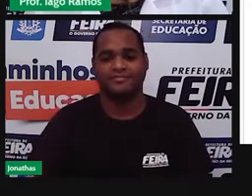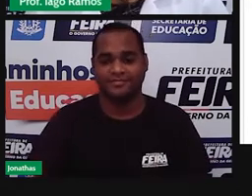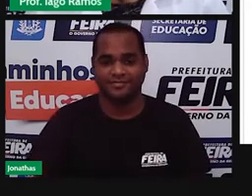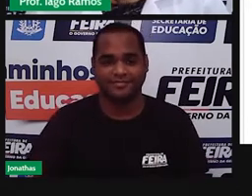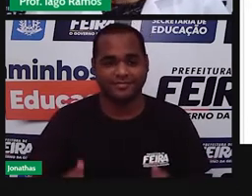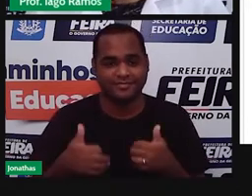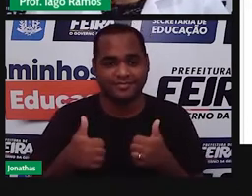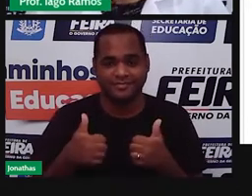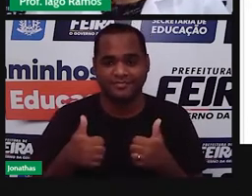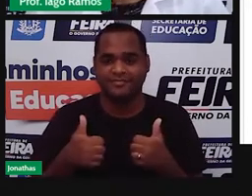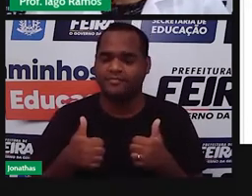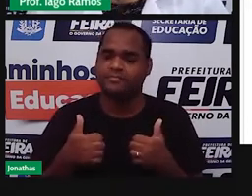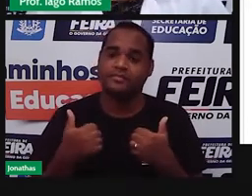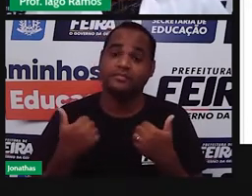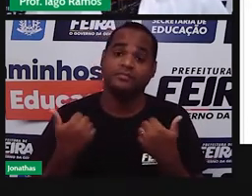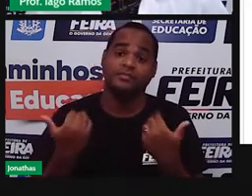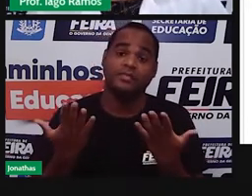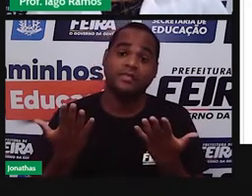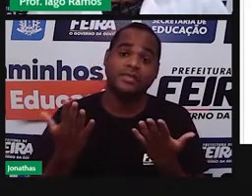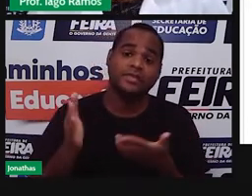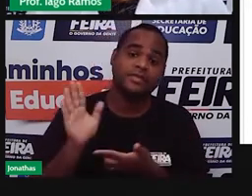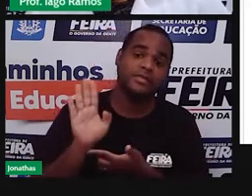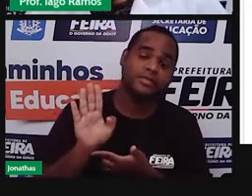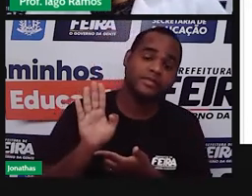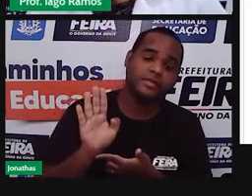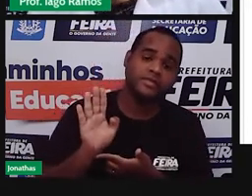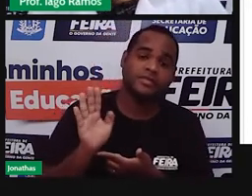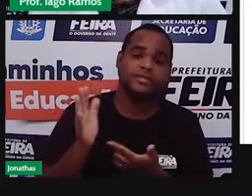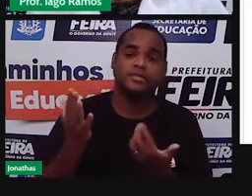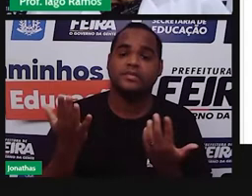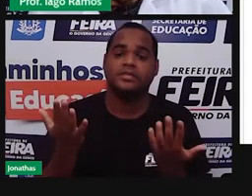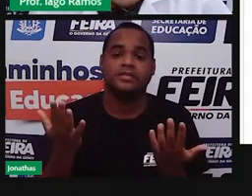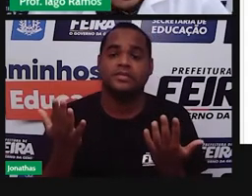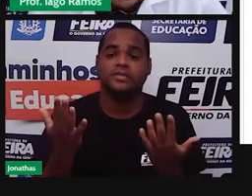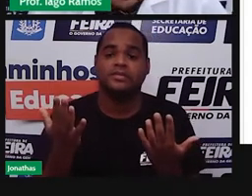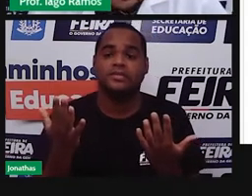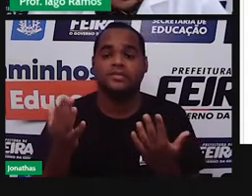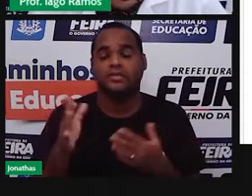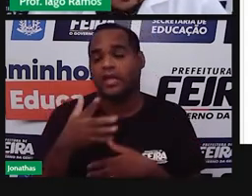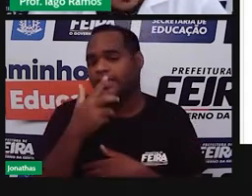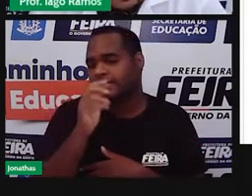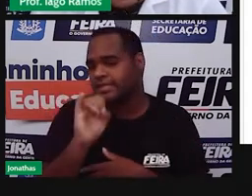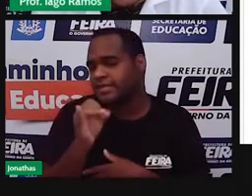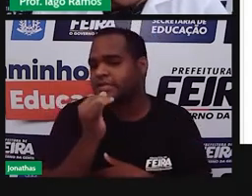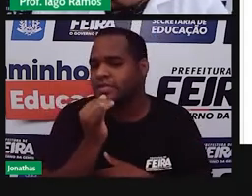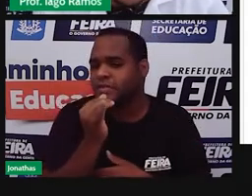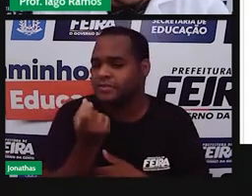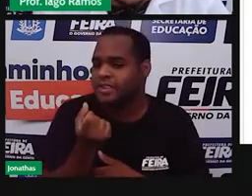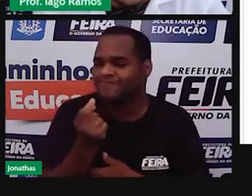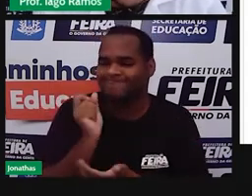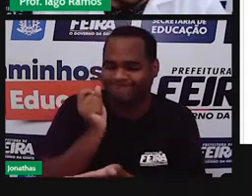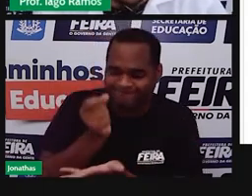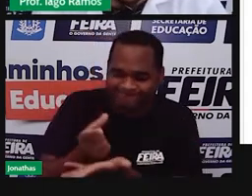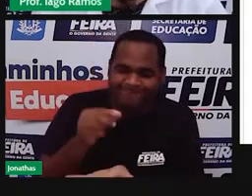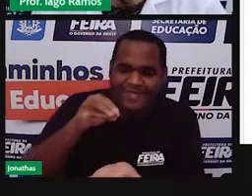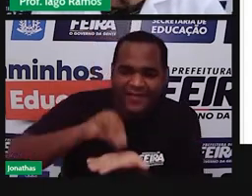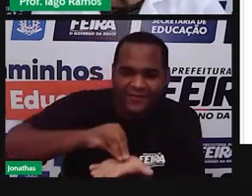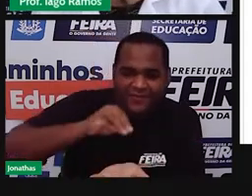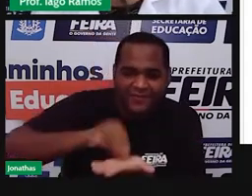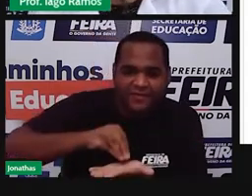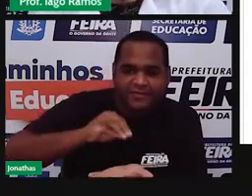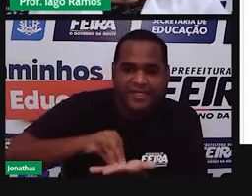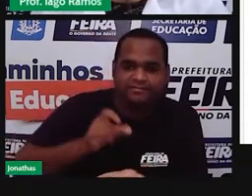Belezinha. Mas se a gente deve, olha só,